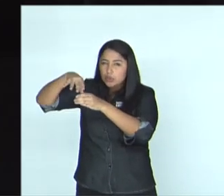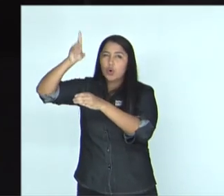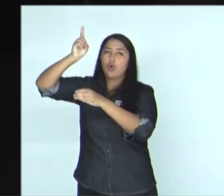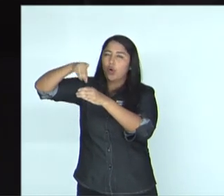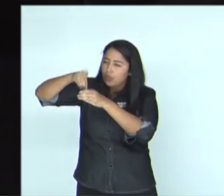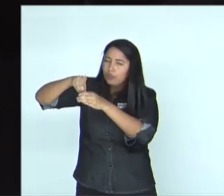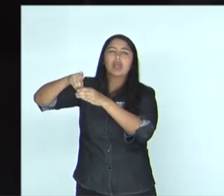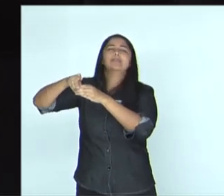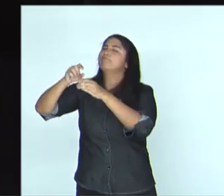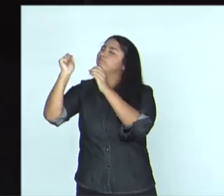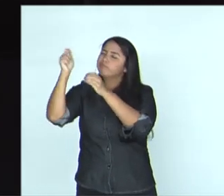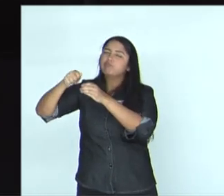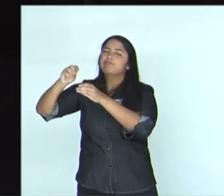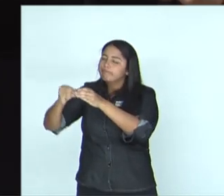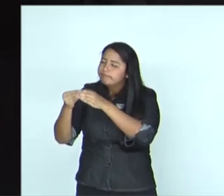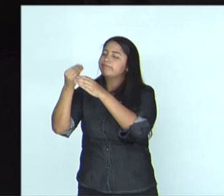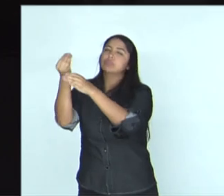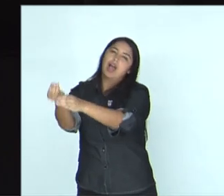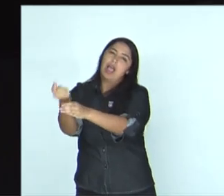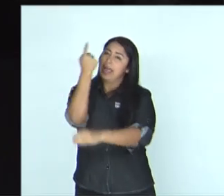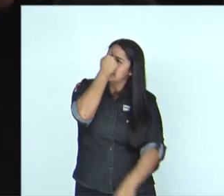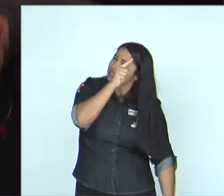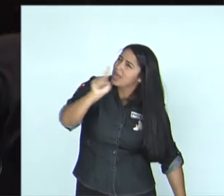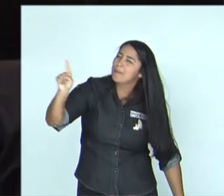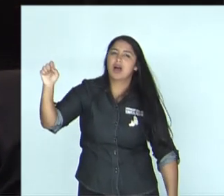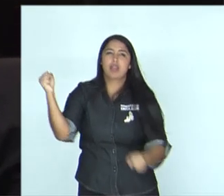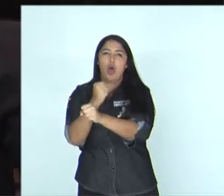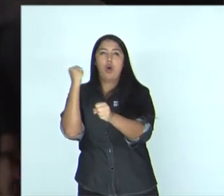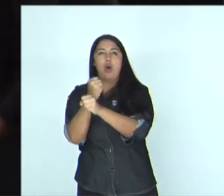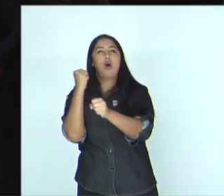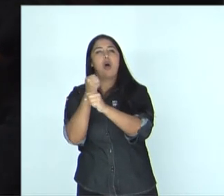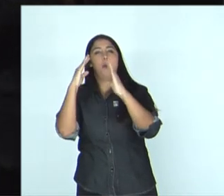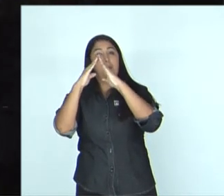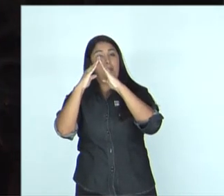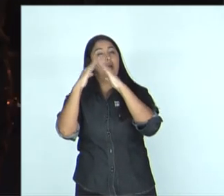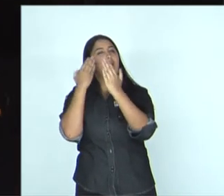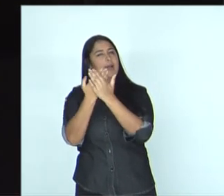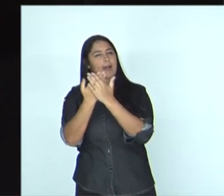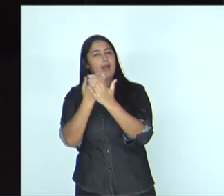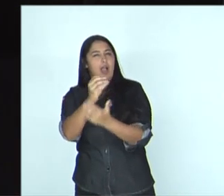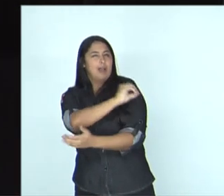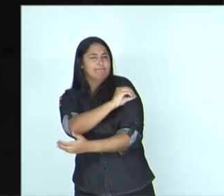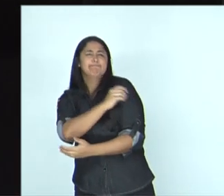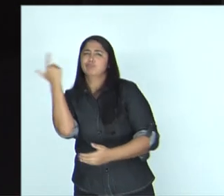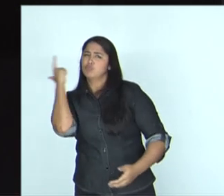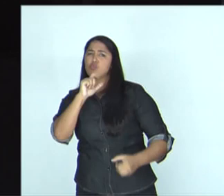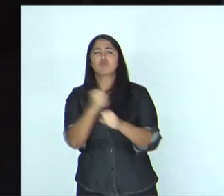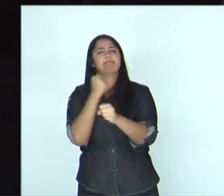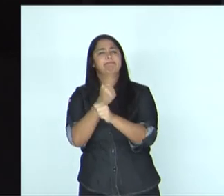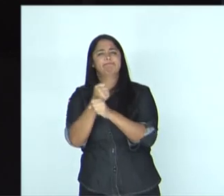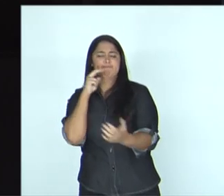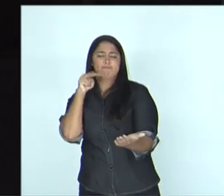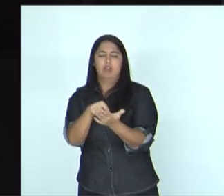caixa da igreja, para que essa semana a obra da creche continue, as distribuições de cesta básica continuem e tudo